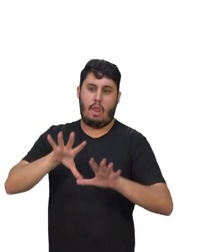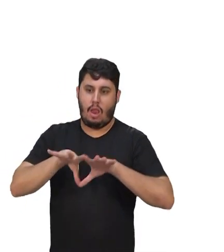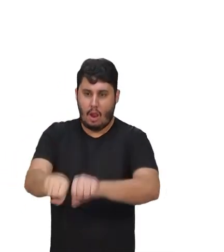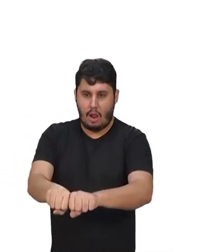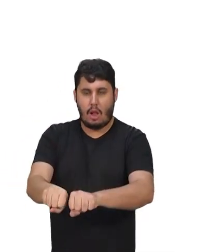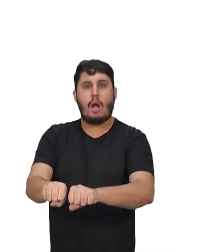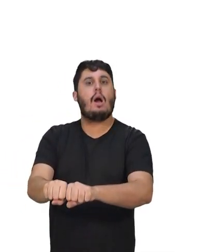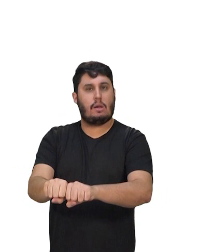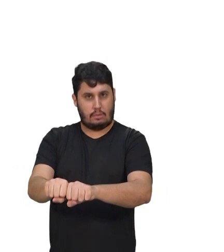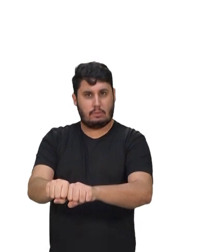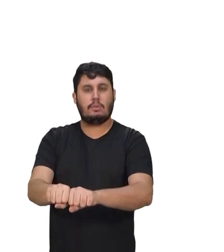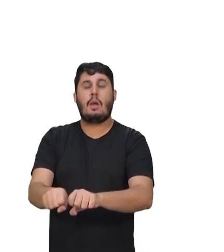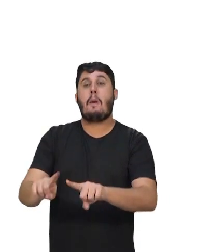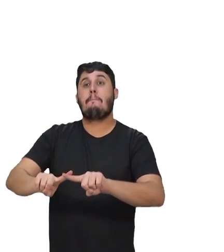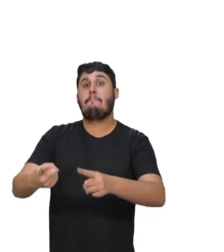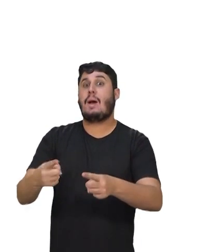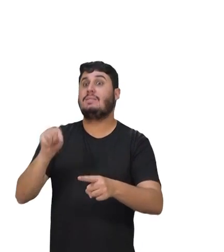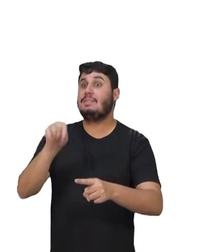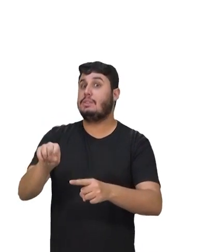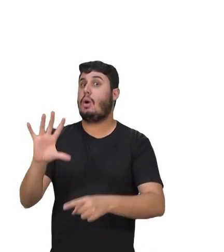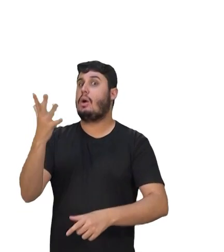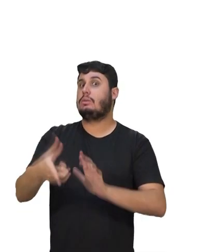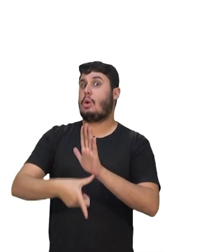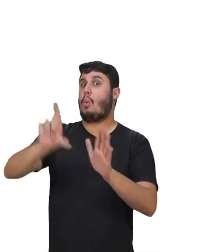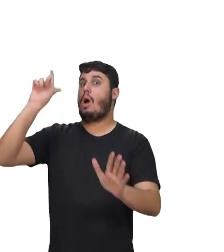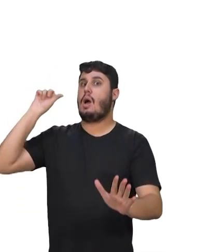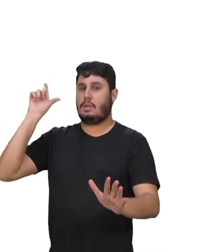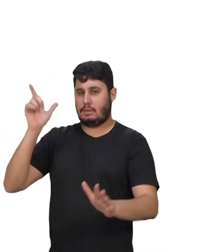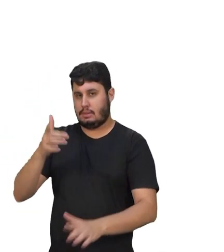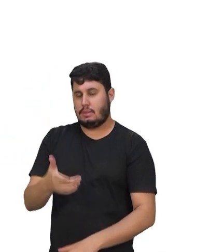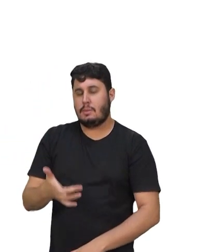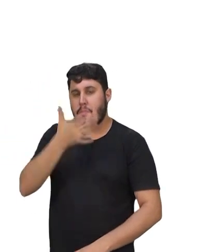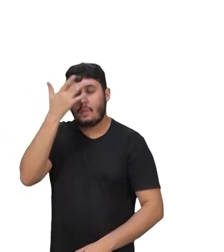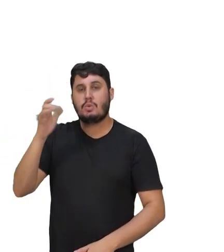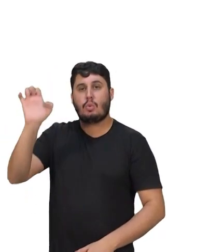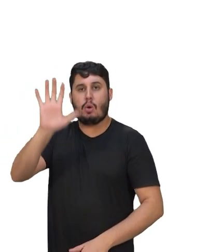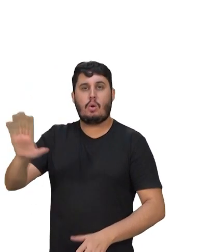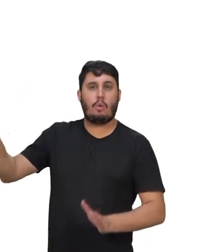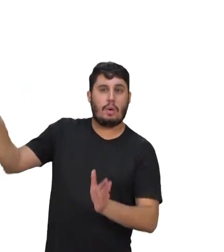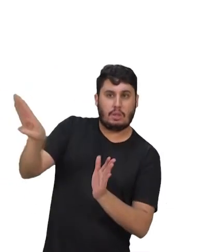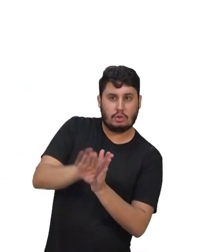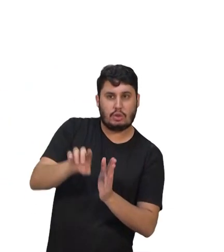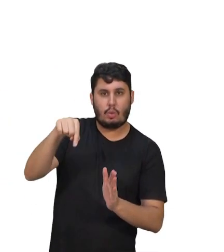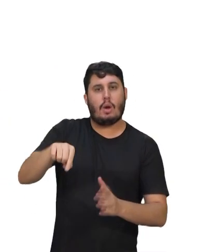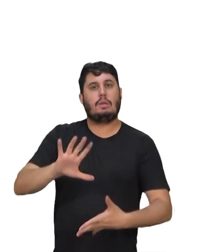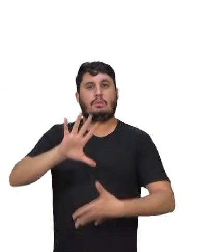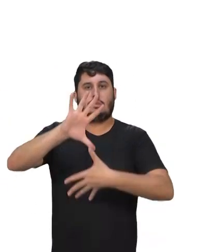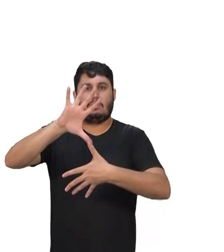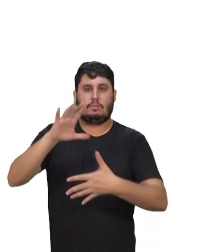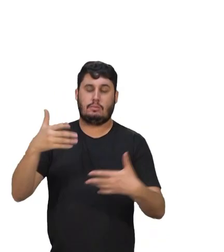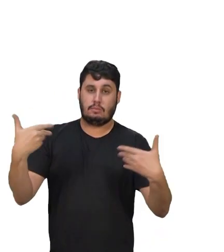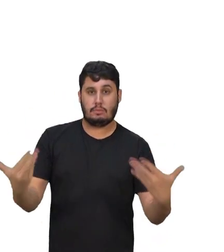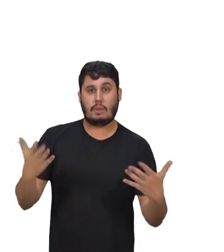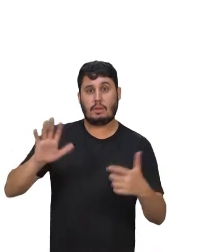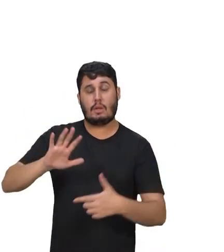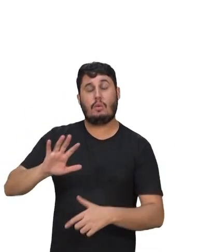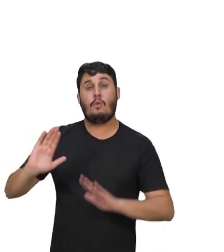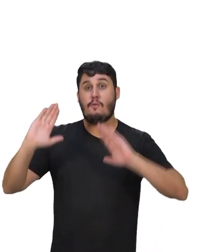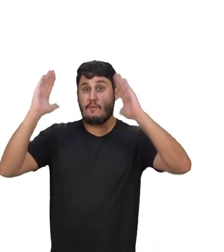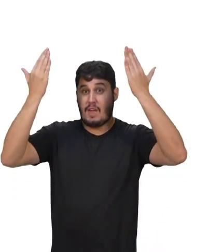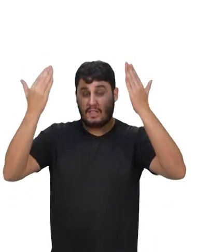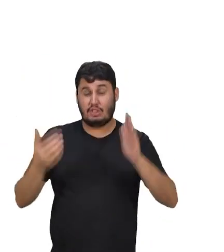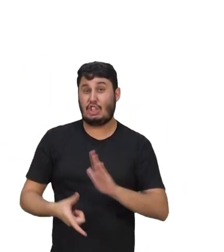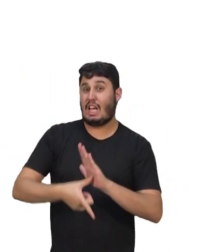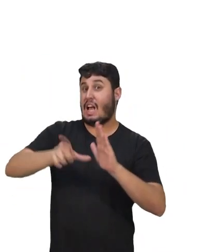ela é anterior à chegada dos europeus aqui na América, tá bom? Então ele fala dessa festa aí, dessa tradição